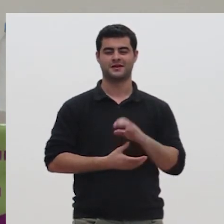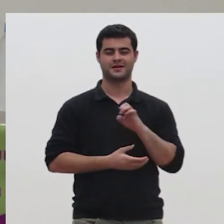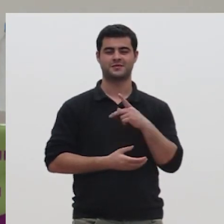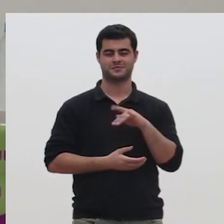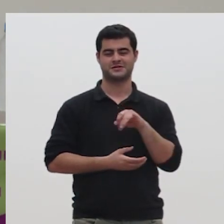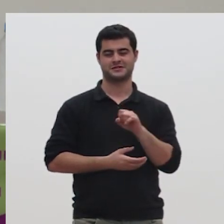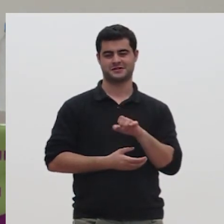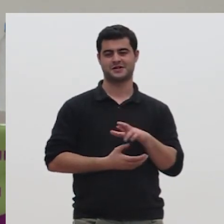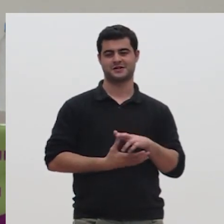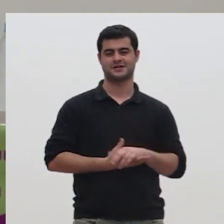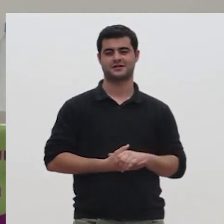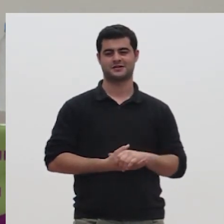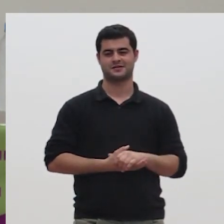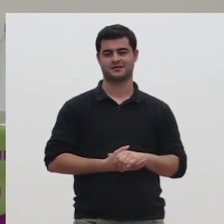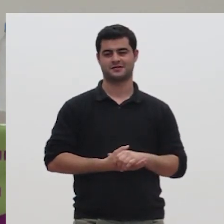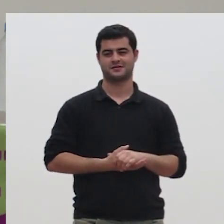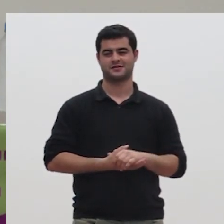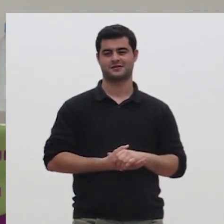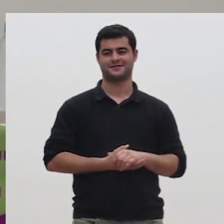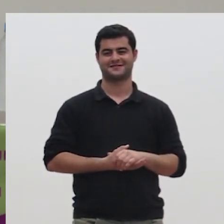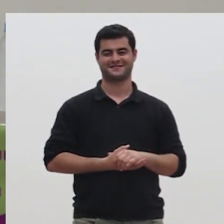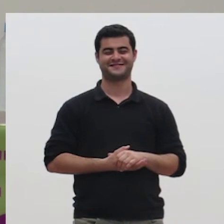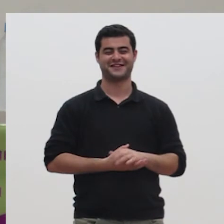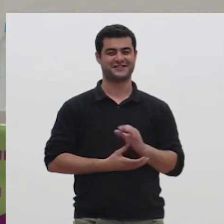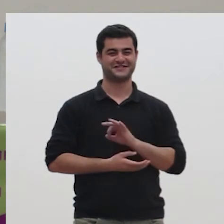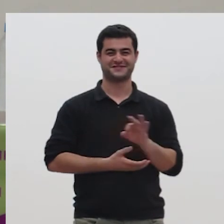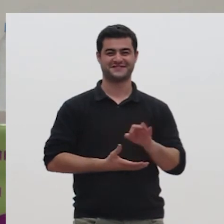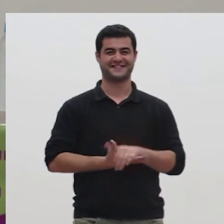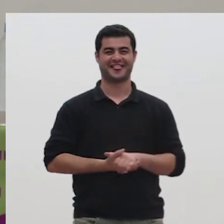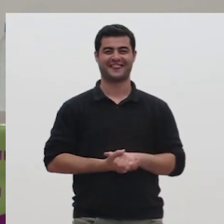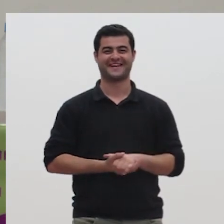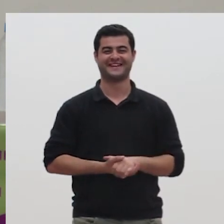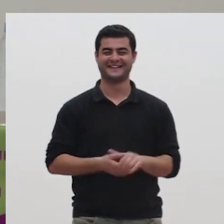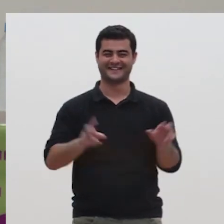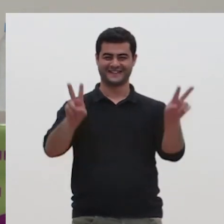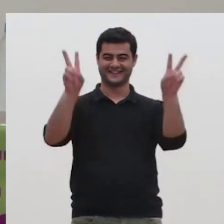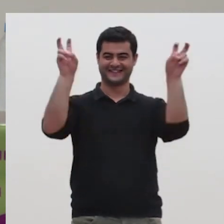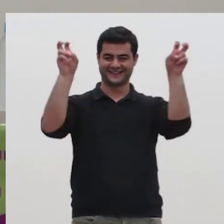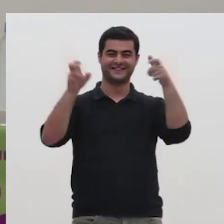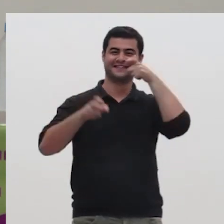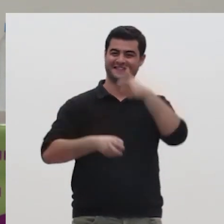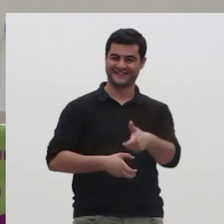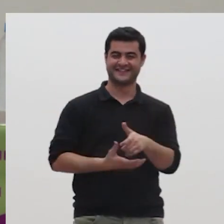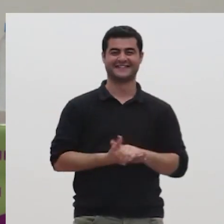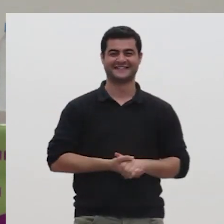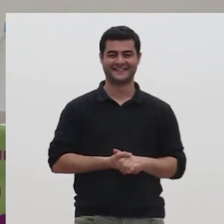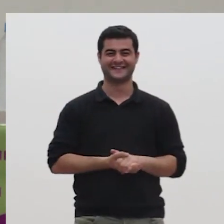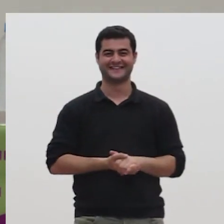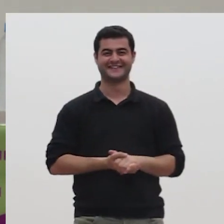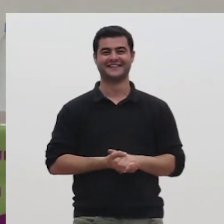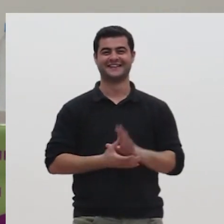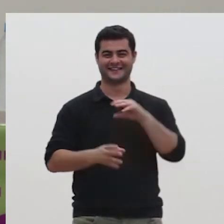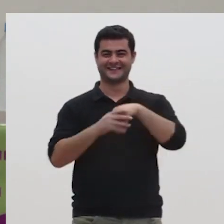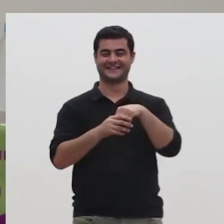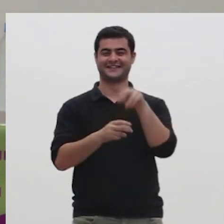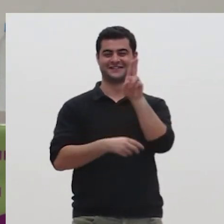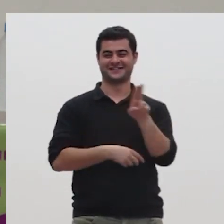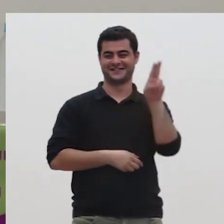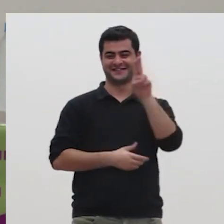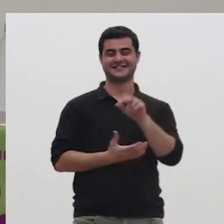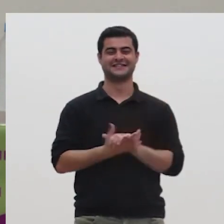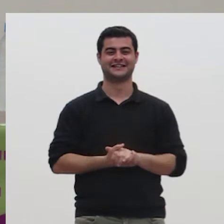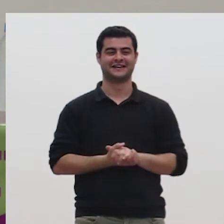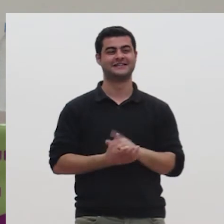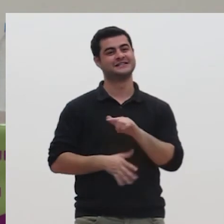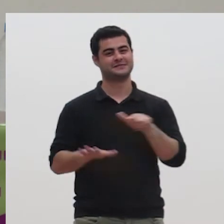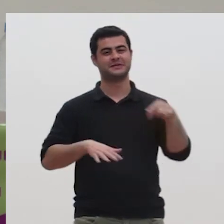Bem, a EBSER, um dos temas muito candentes na nossa universidade, né? Tem sido motivo, semana que vem discutiremos bastante isso com